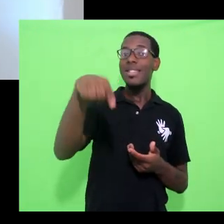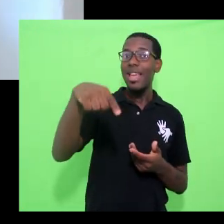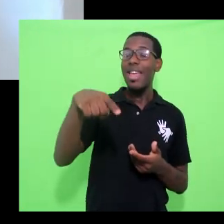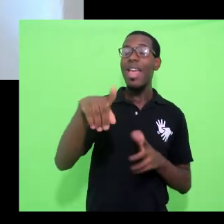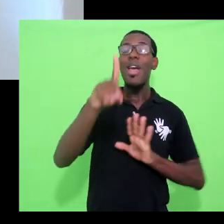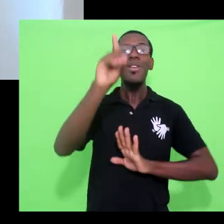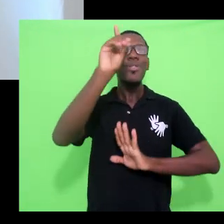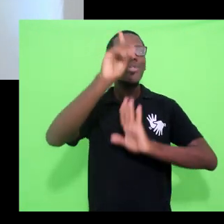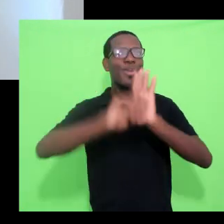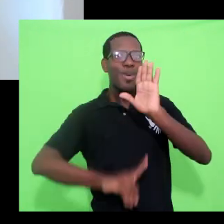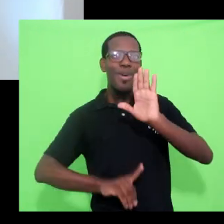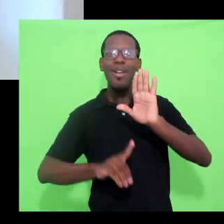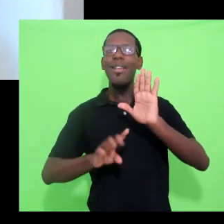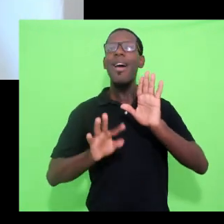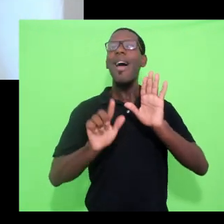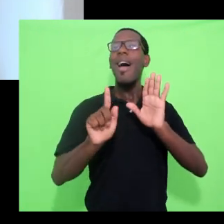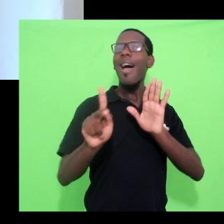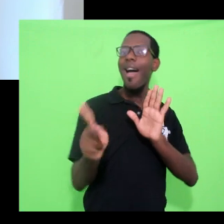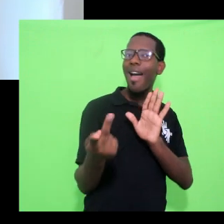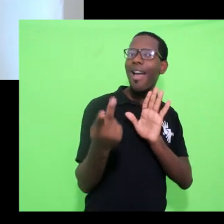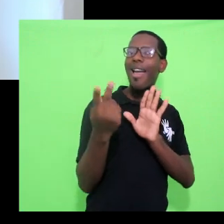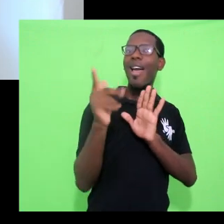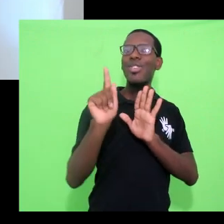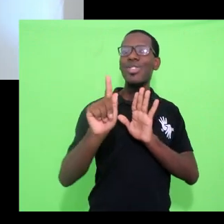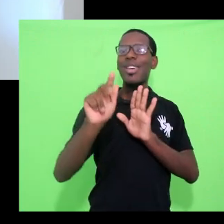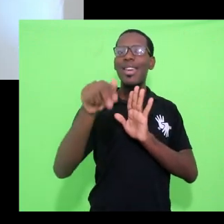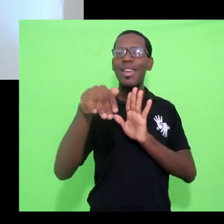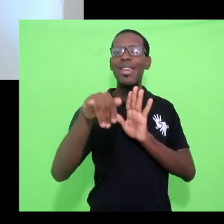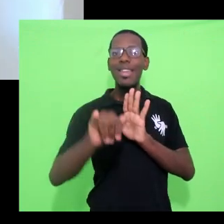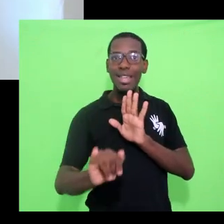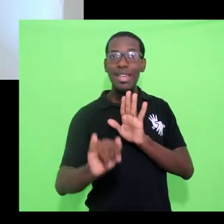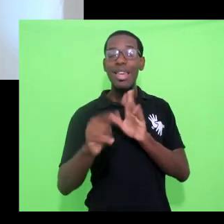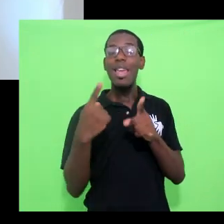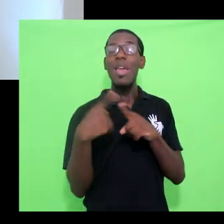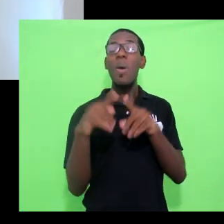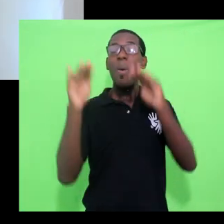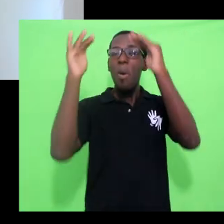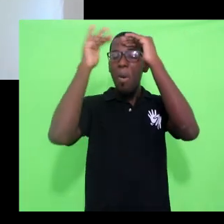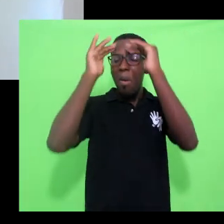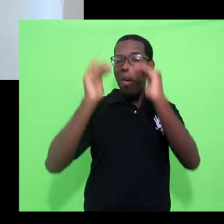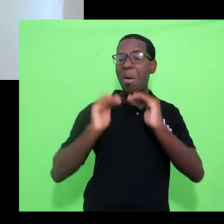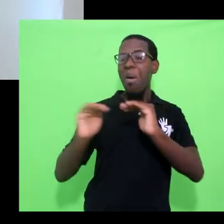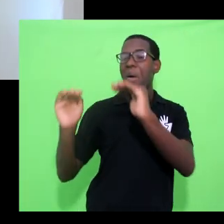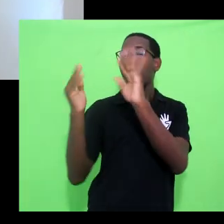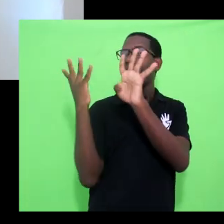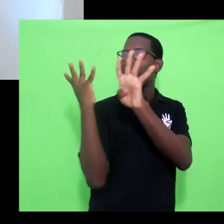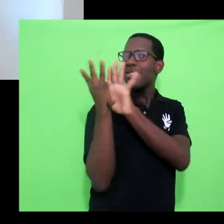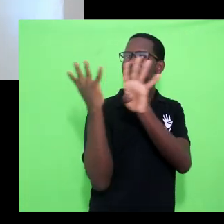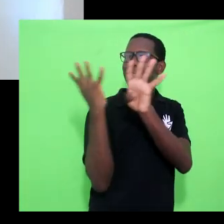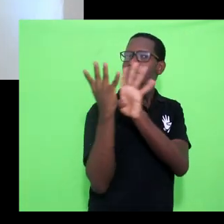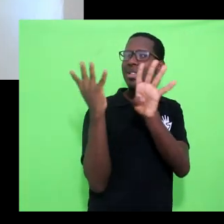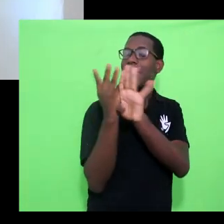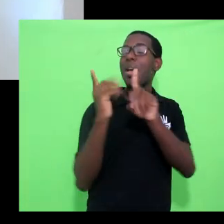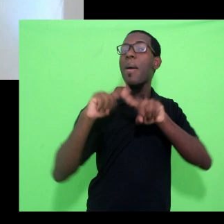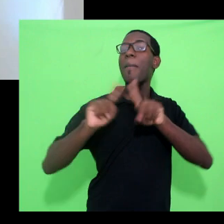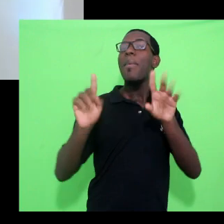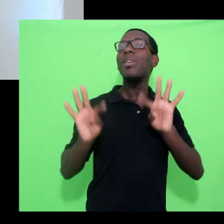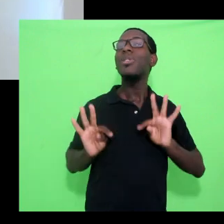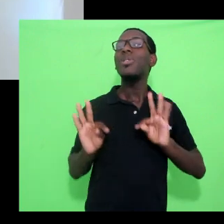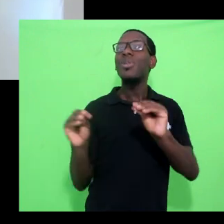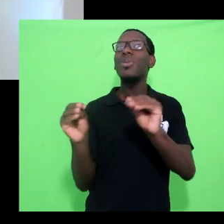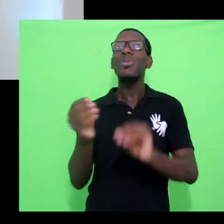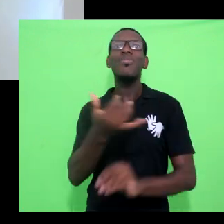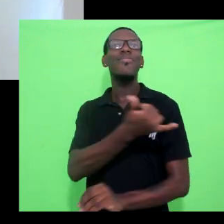para dar o meu abraço fraterno aos meus pares, ao José Luiz Teixeira e toda a diretoria do IHGNI, que